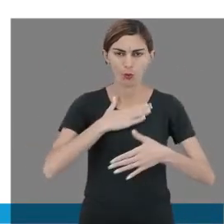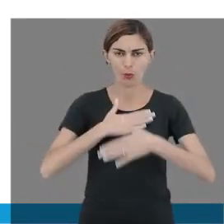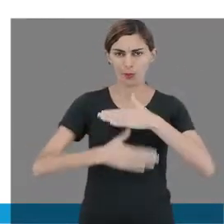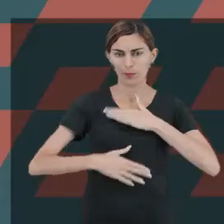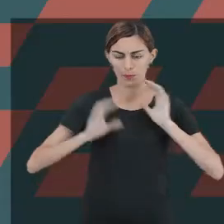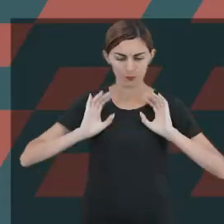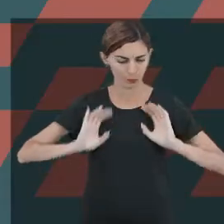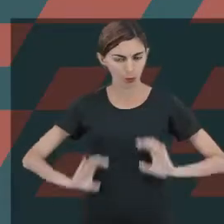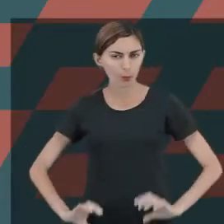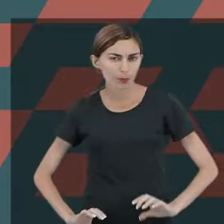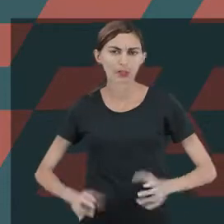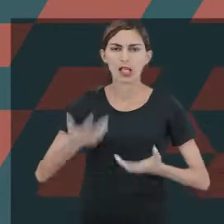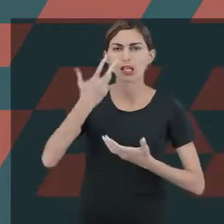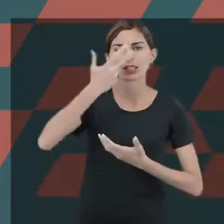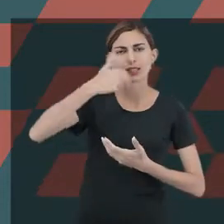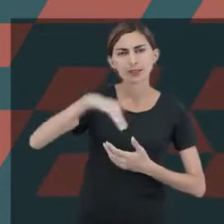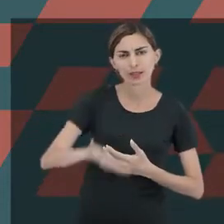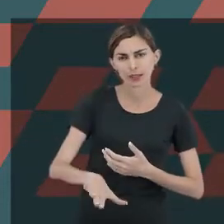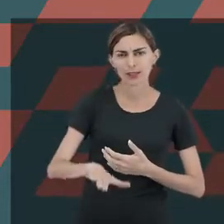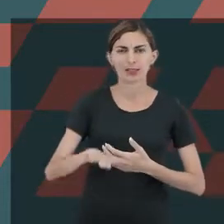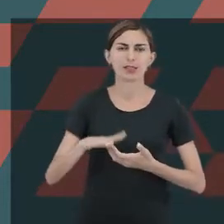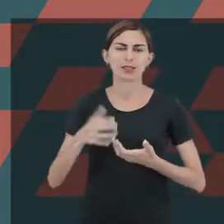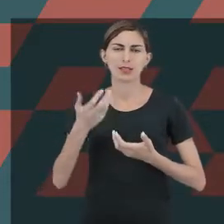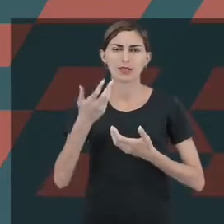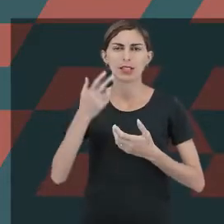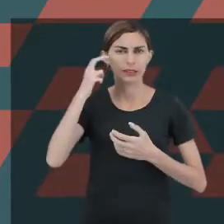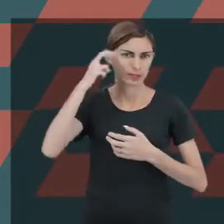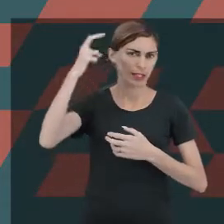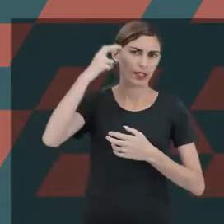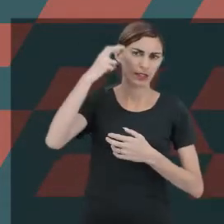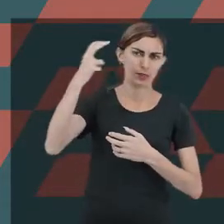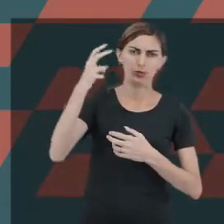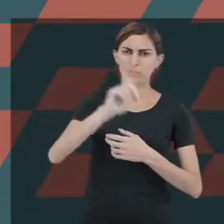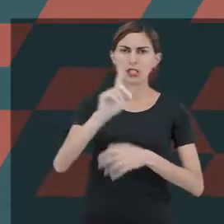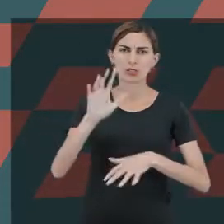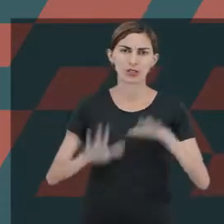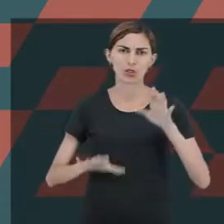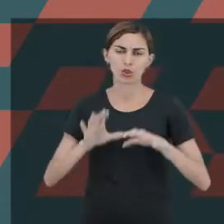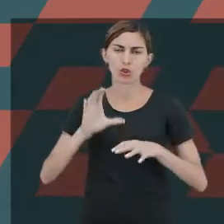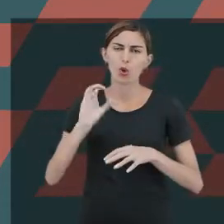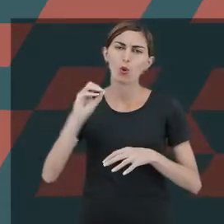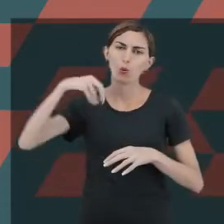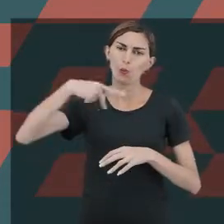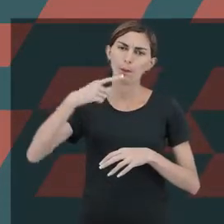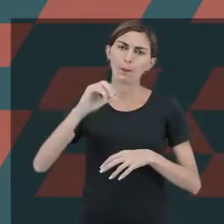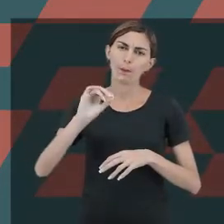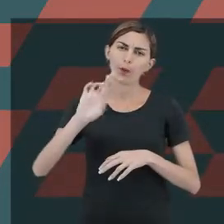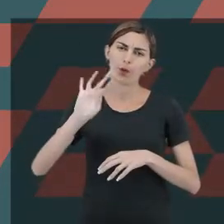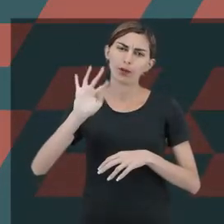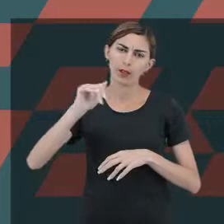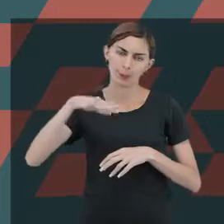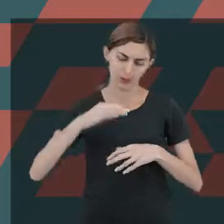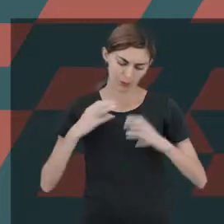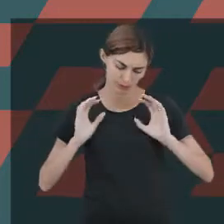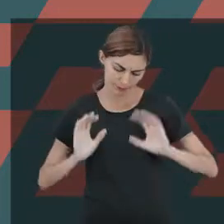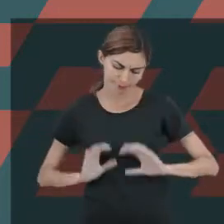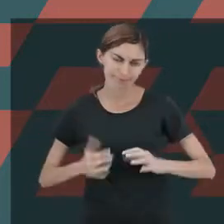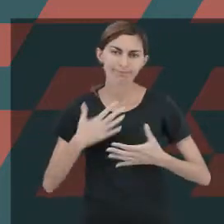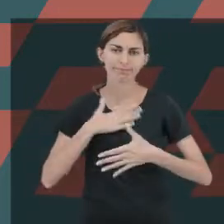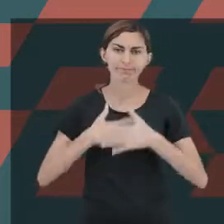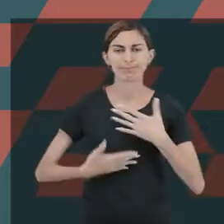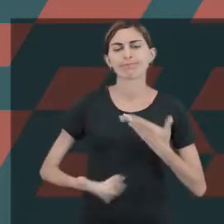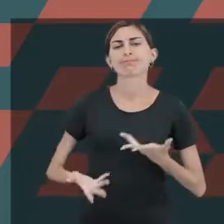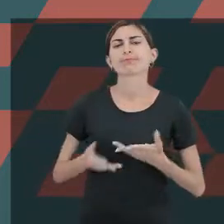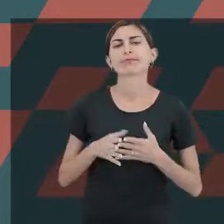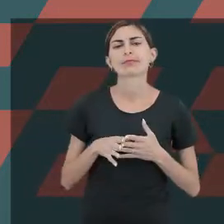Crianças que o problema às vezes não é tanto nem nível intelectual e sim comportamento. A gente passou por fases diferentes, então a criança quando é pequenininha ela tem